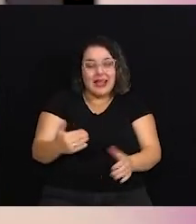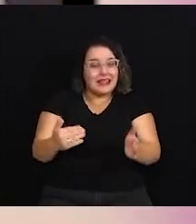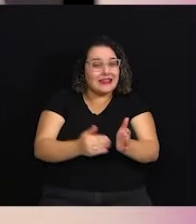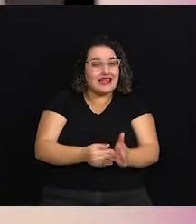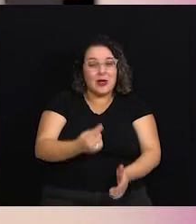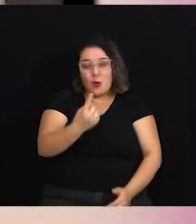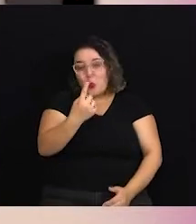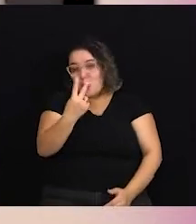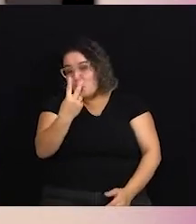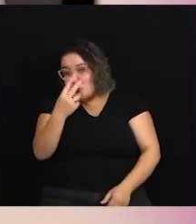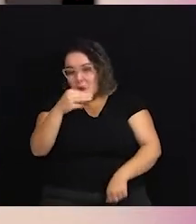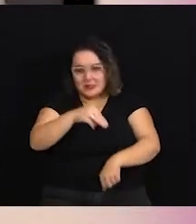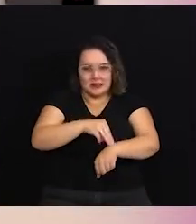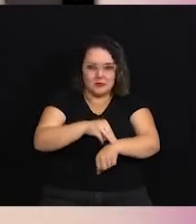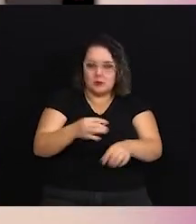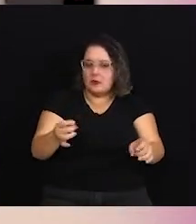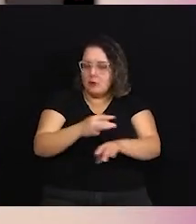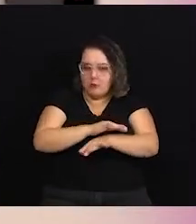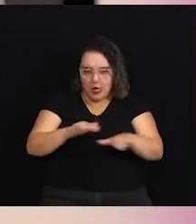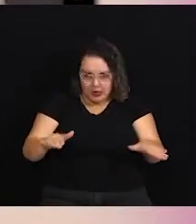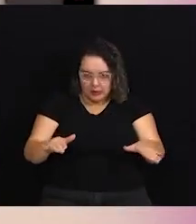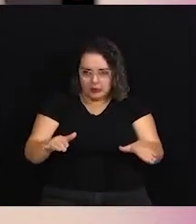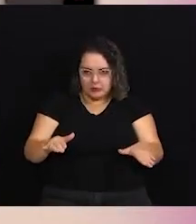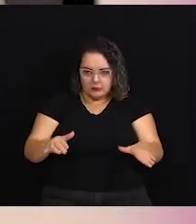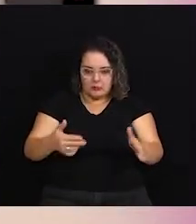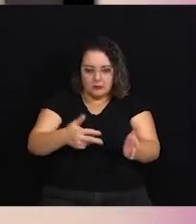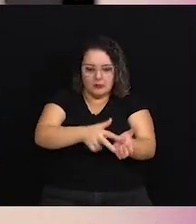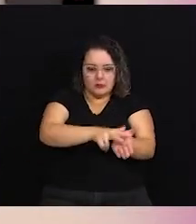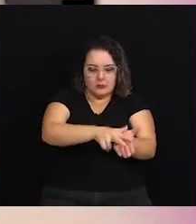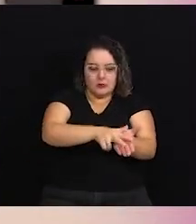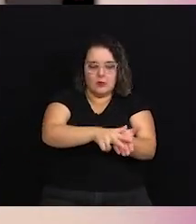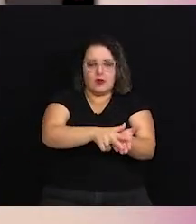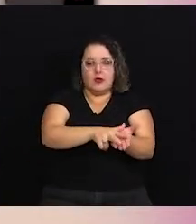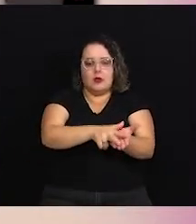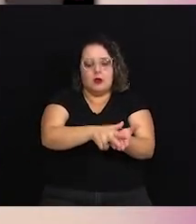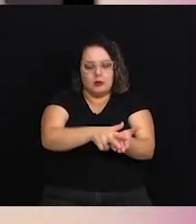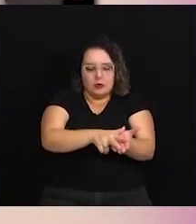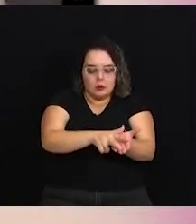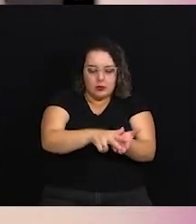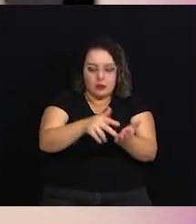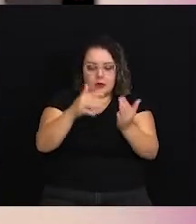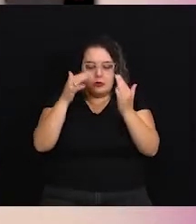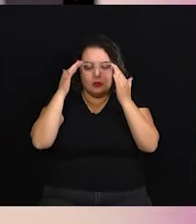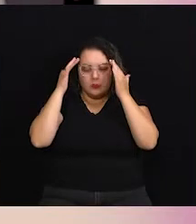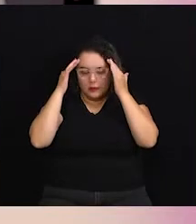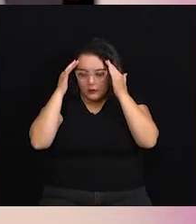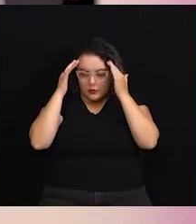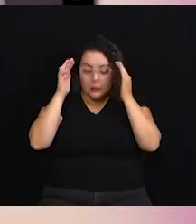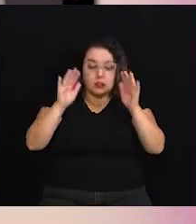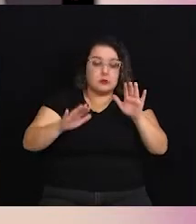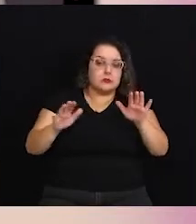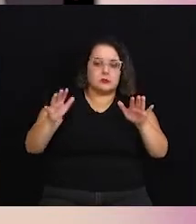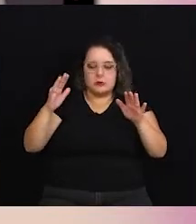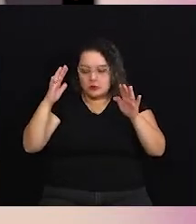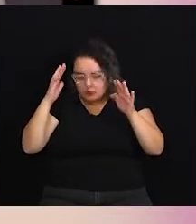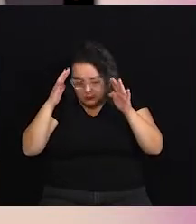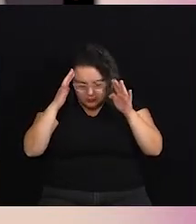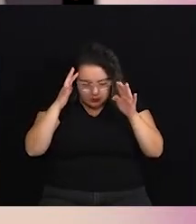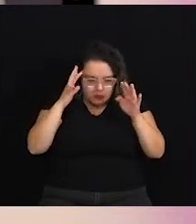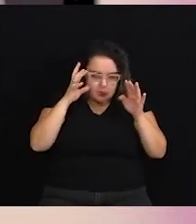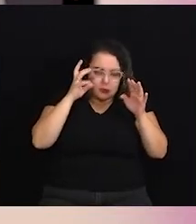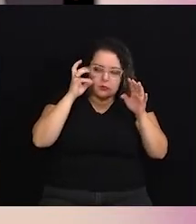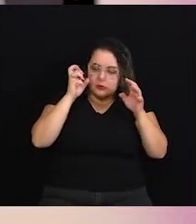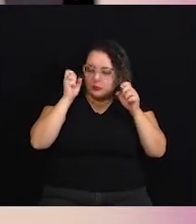minutos oi e ela para aí a pessoa vai recobrar a consciência às vezes está meio atordoado com